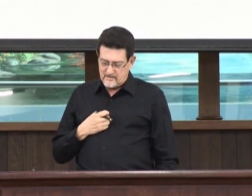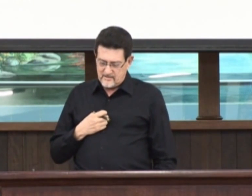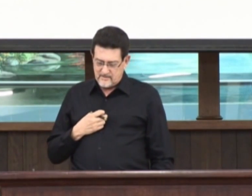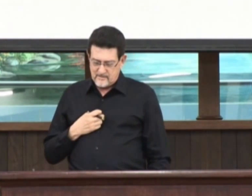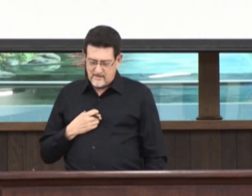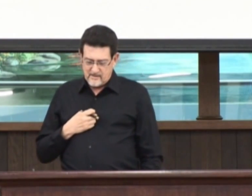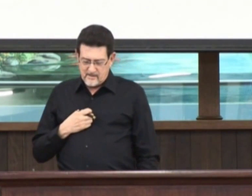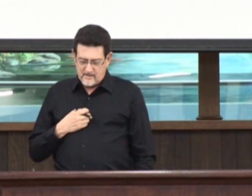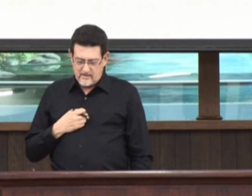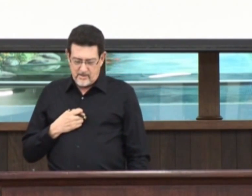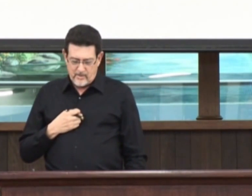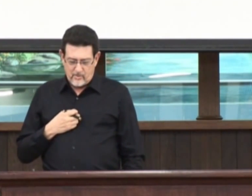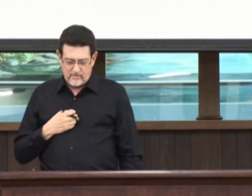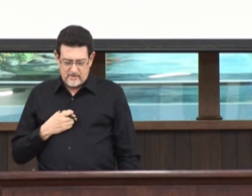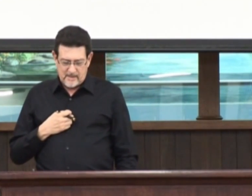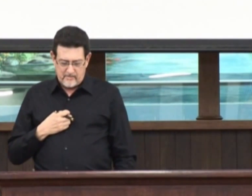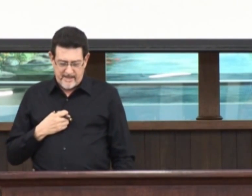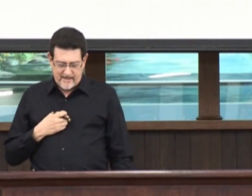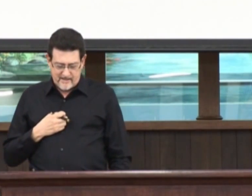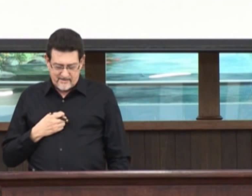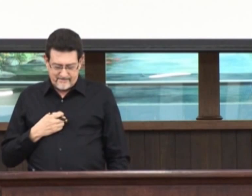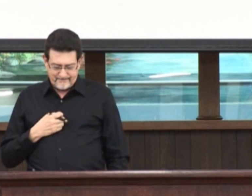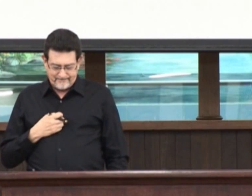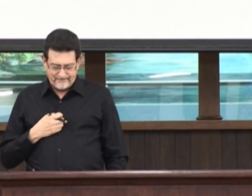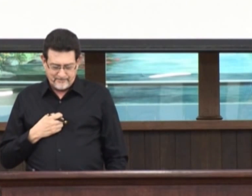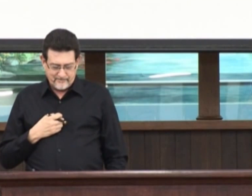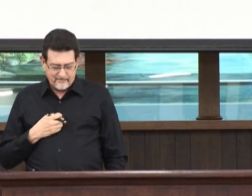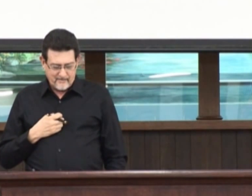Jean Laurent d'Albert.